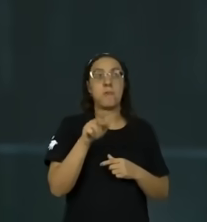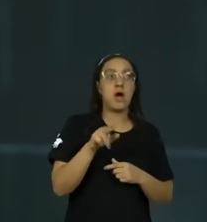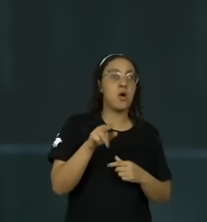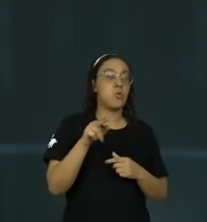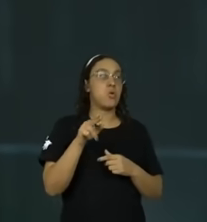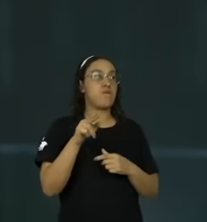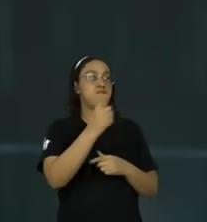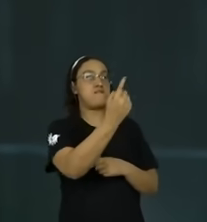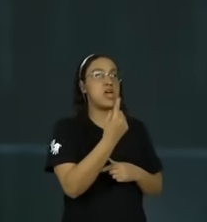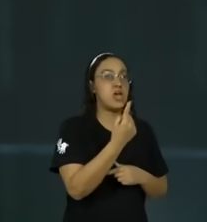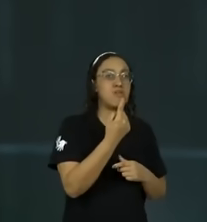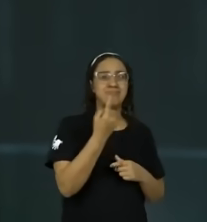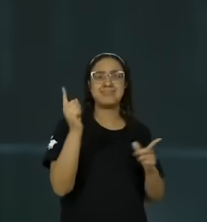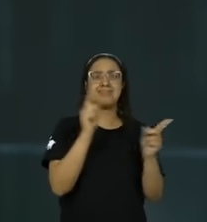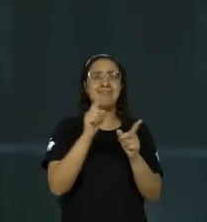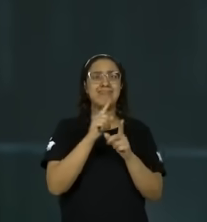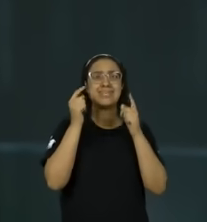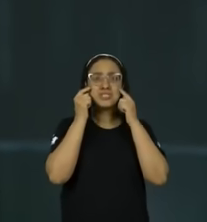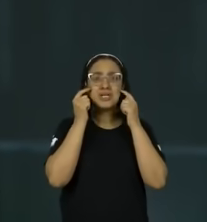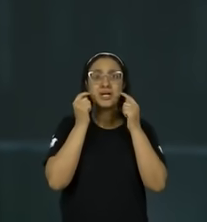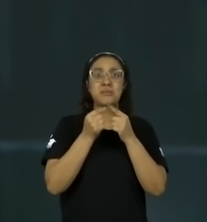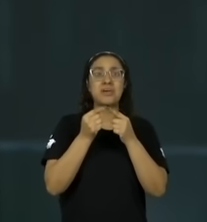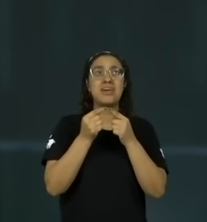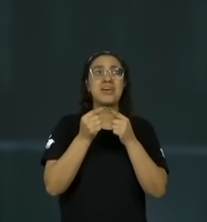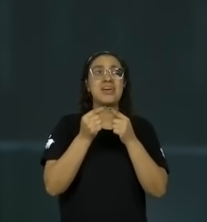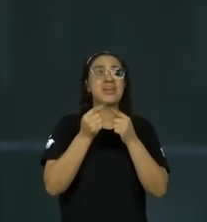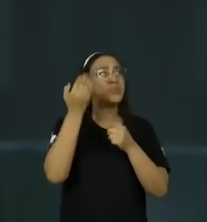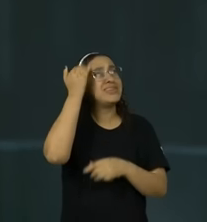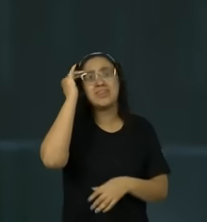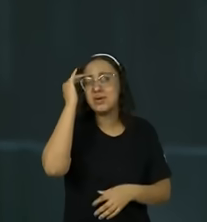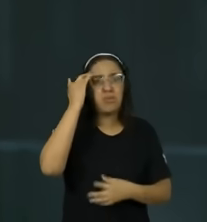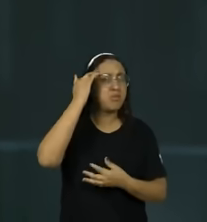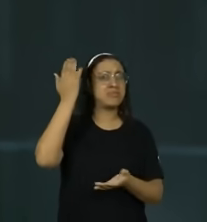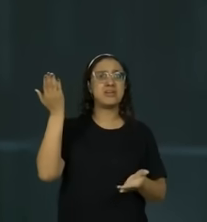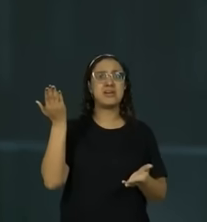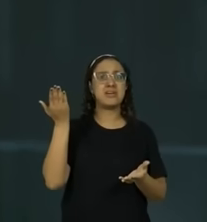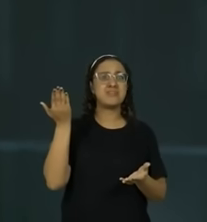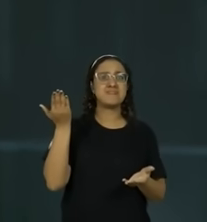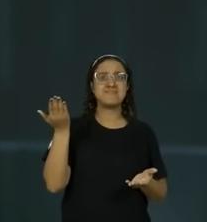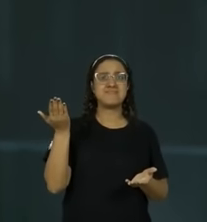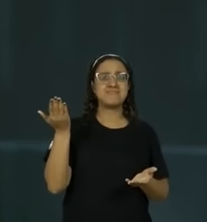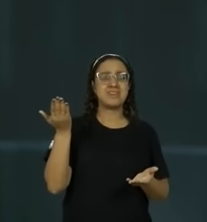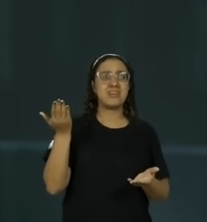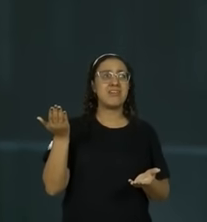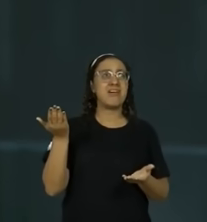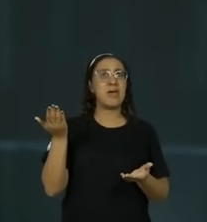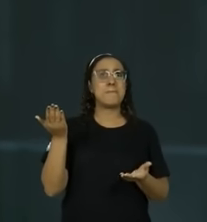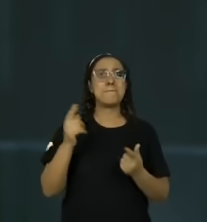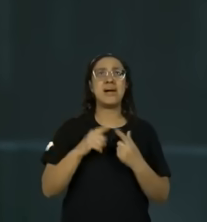porquê. Ele está chorando pelo porquê, porque de repente ele entende o